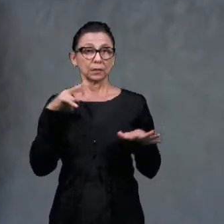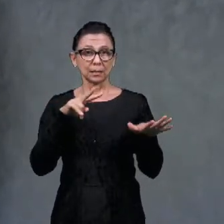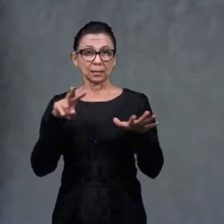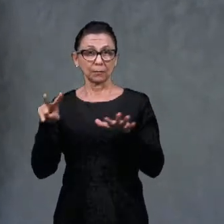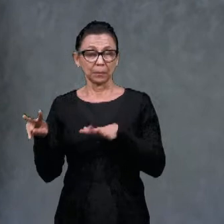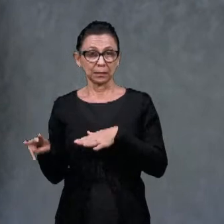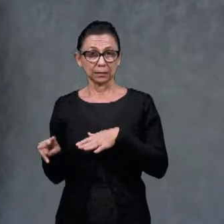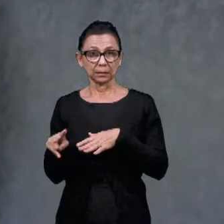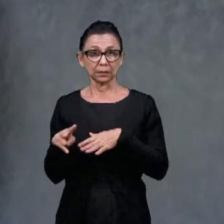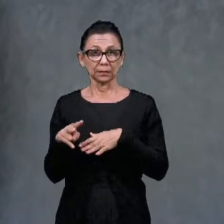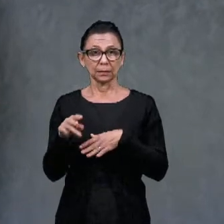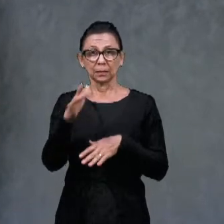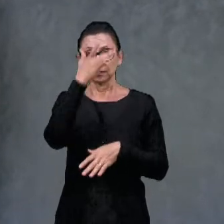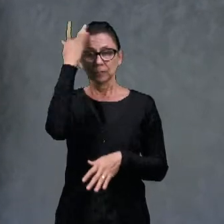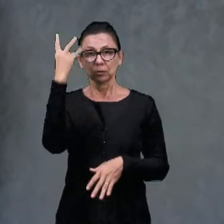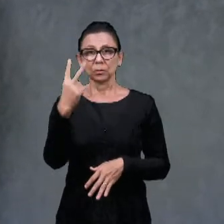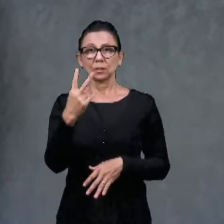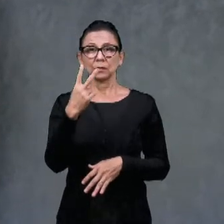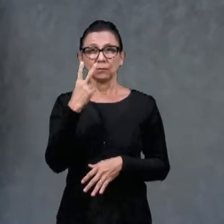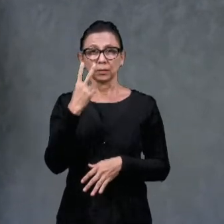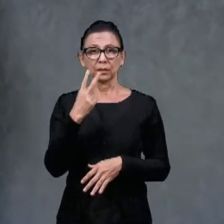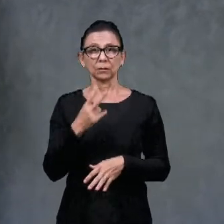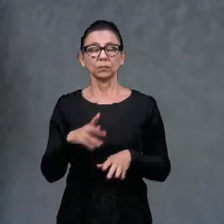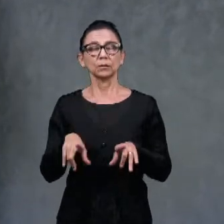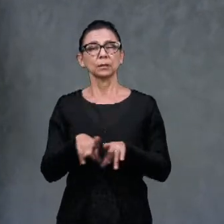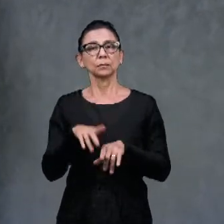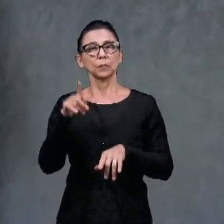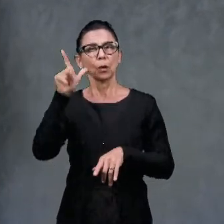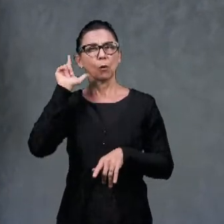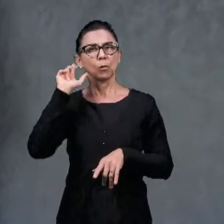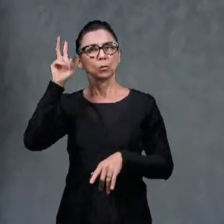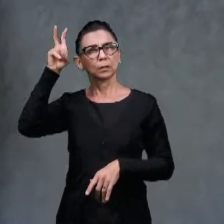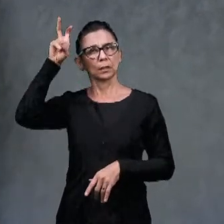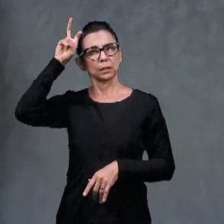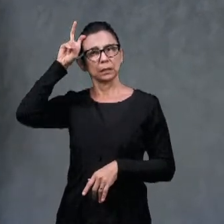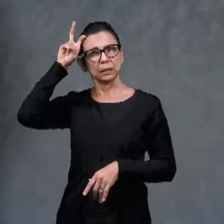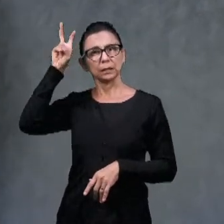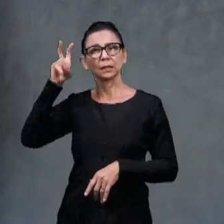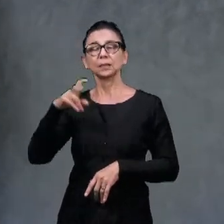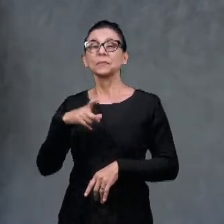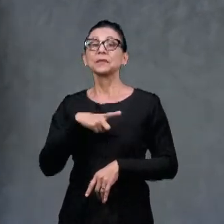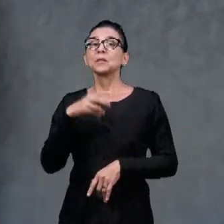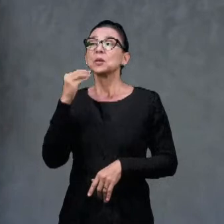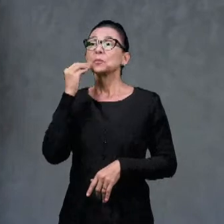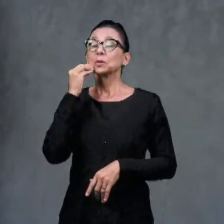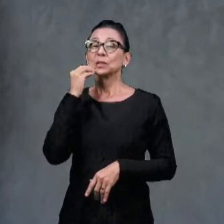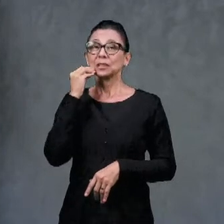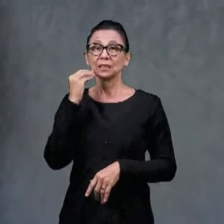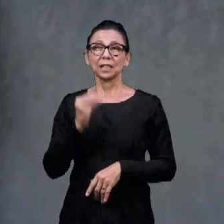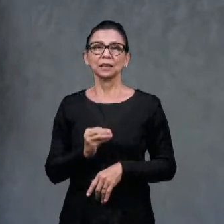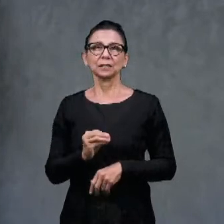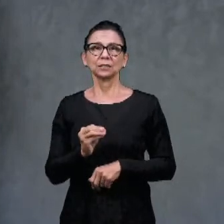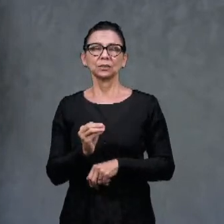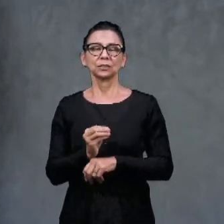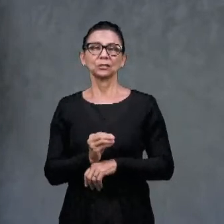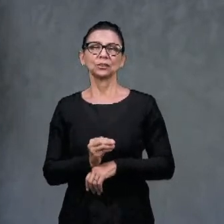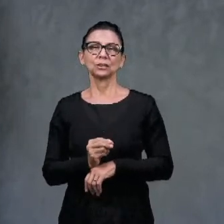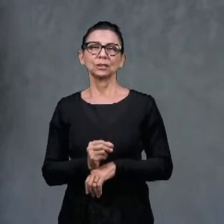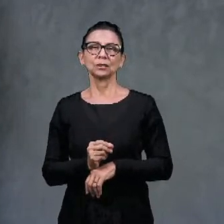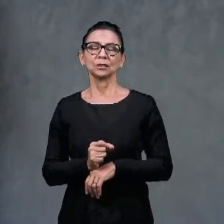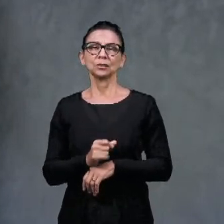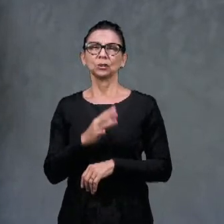assistiram ontem também, na quinta-feira, tiveram a oportunidade de conhecer a nossa estrutura aqui. A gente fez um